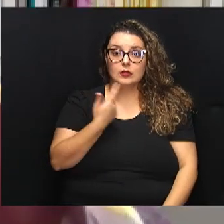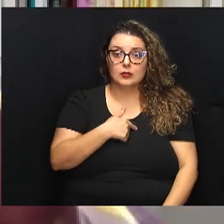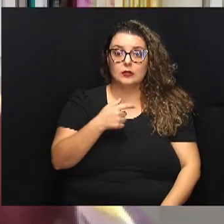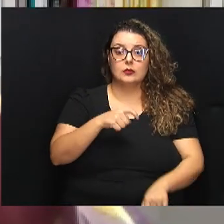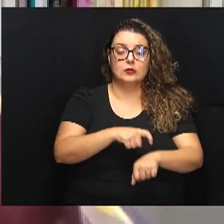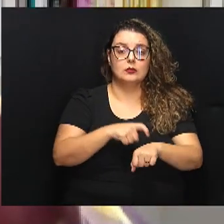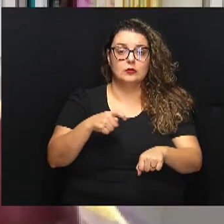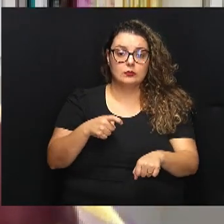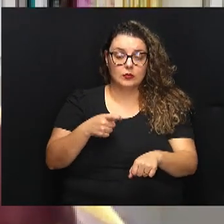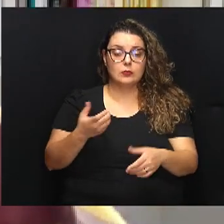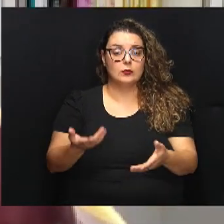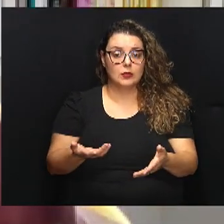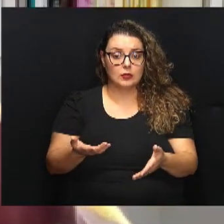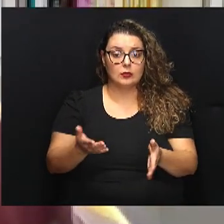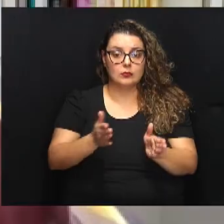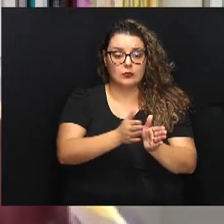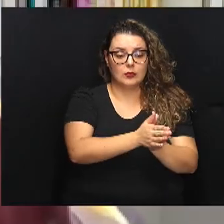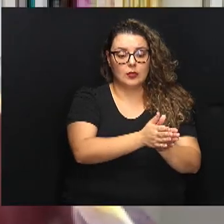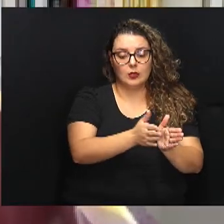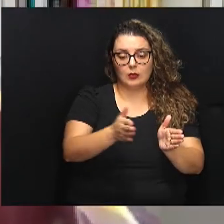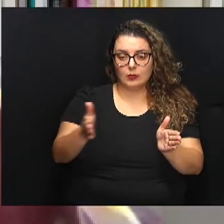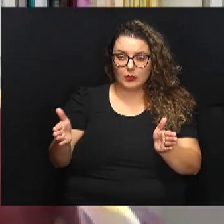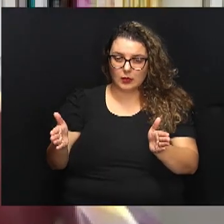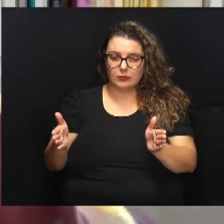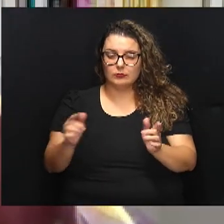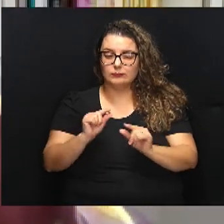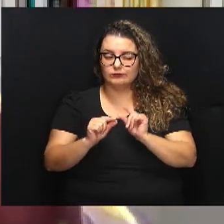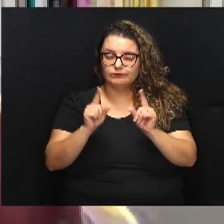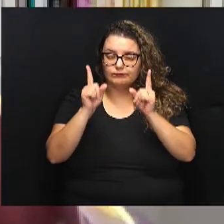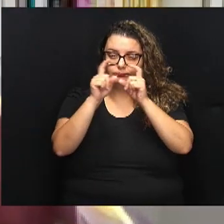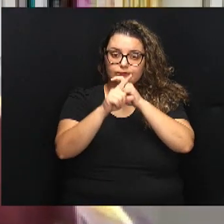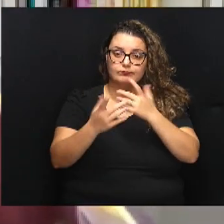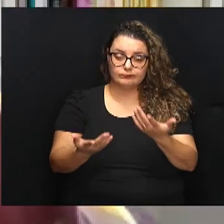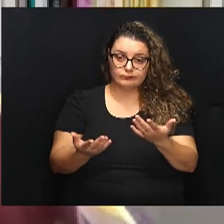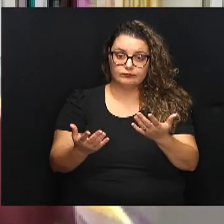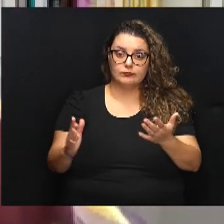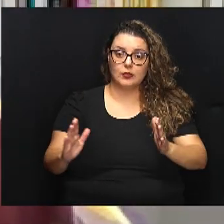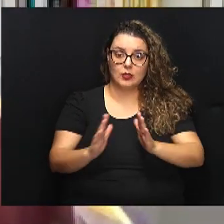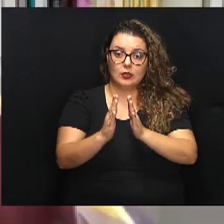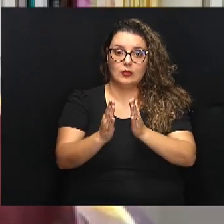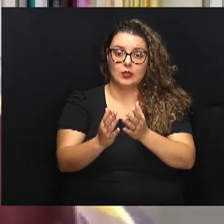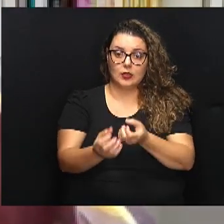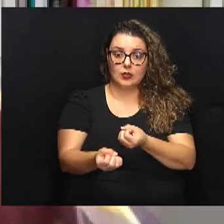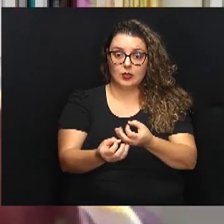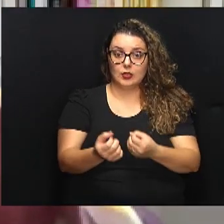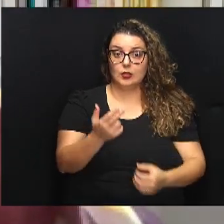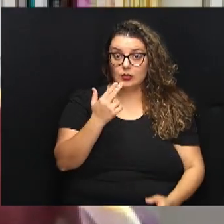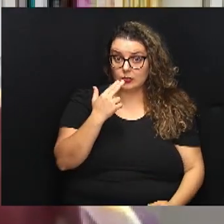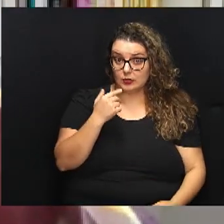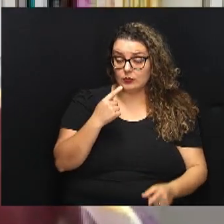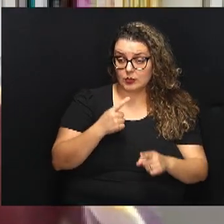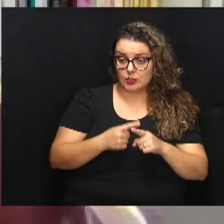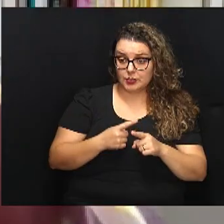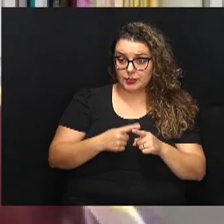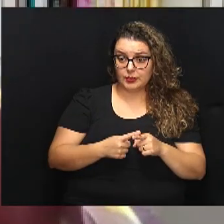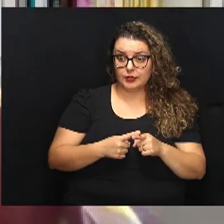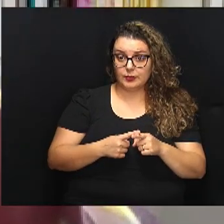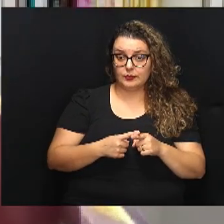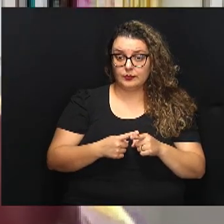época um pouquinho complicada em frente à informação nutricional, porque